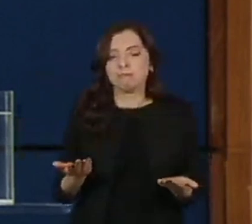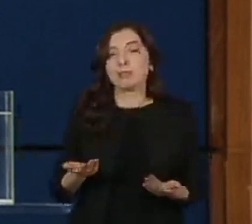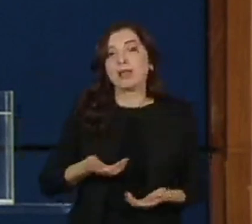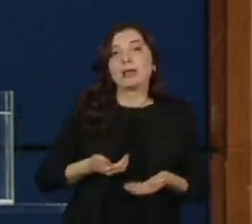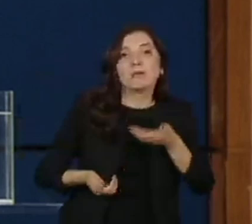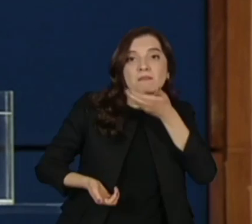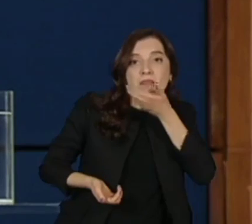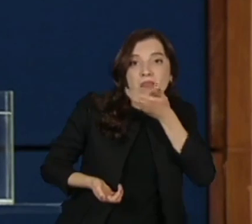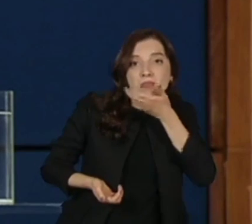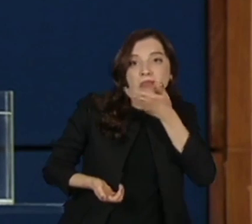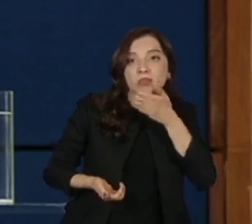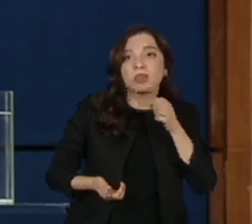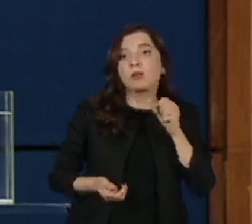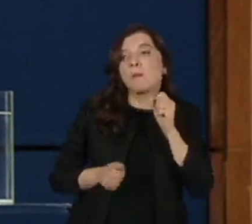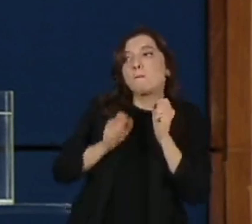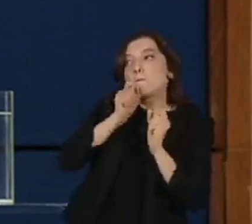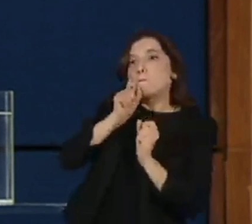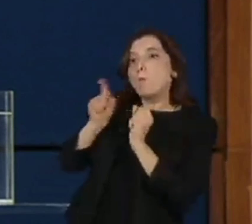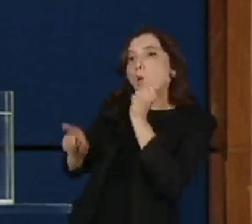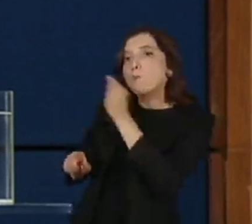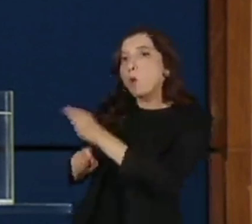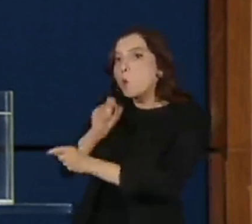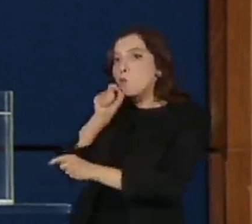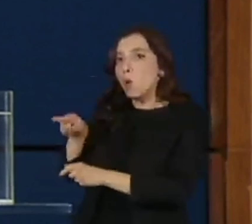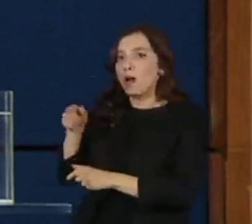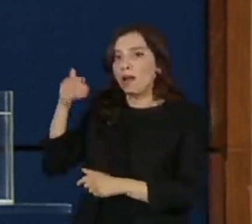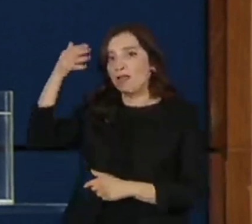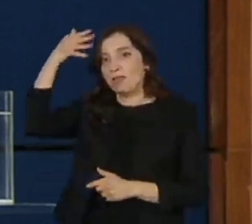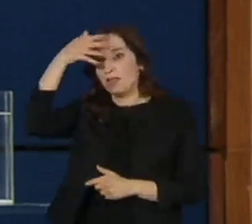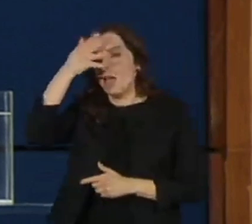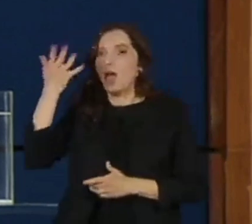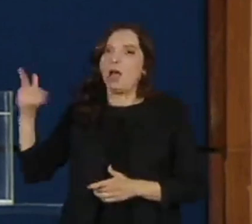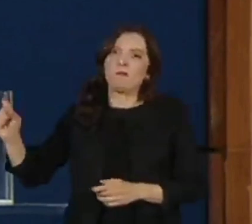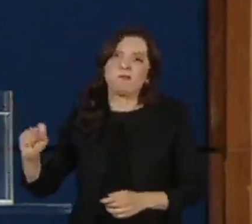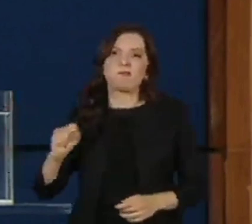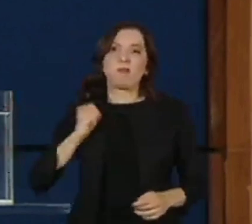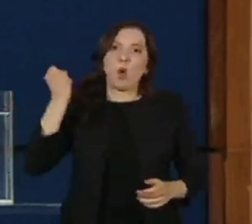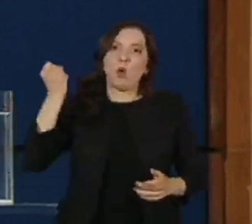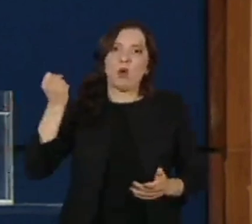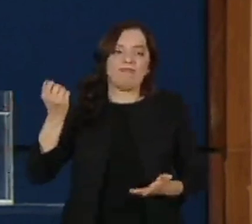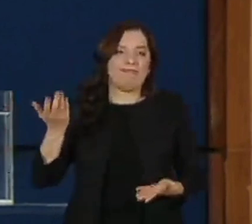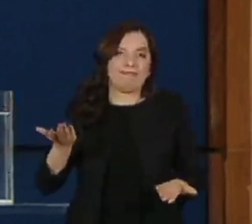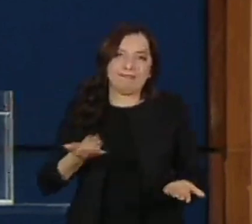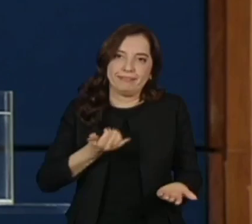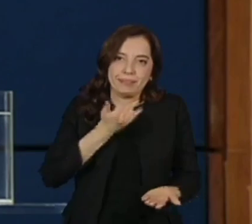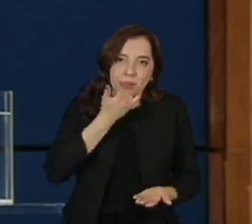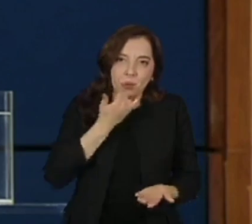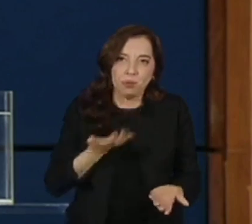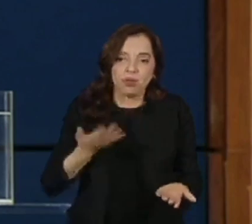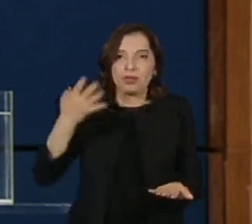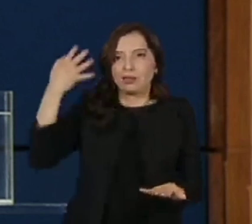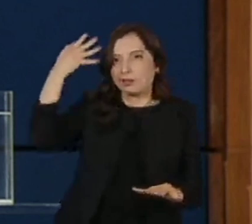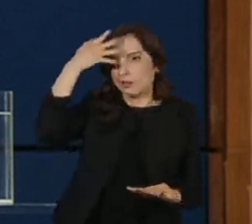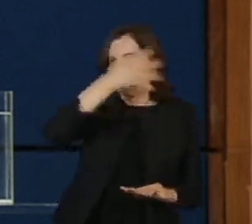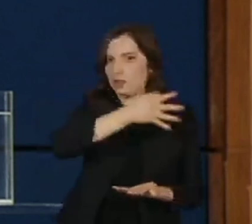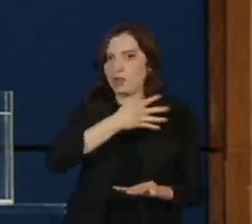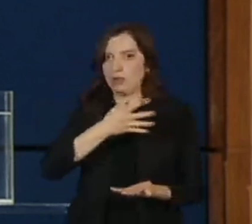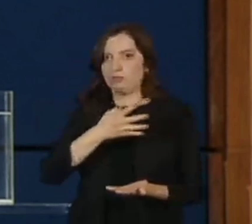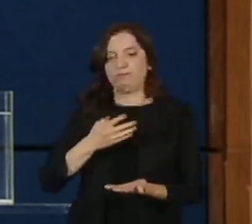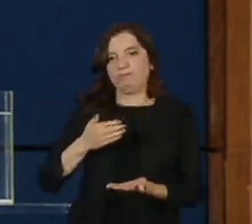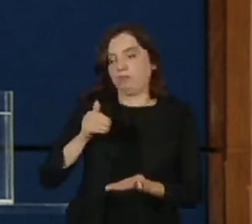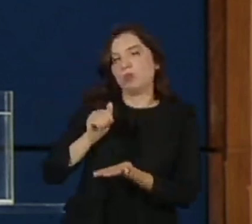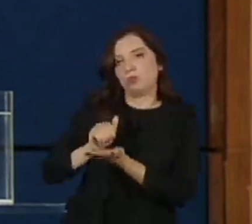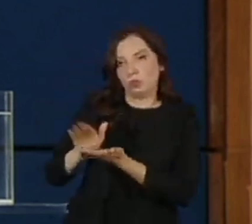verbalmente eh a decisão da televisão foi expulsar o candidato da Atena eh do debate